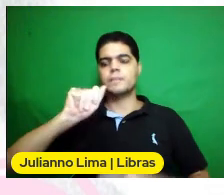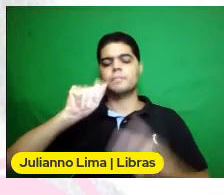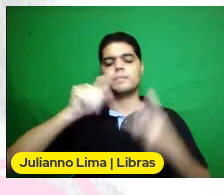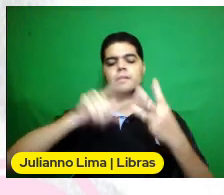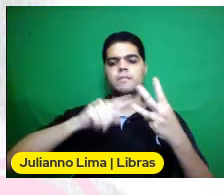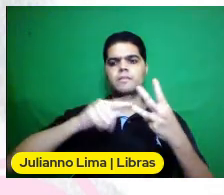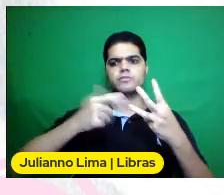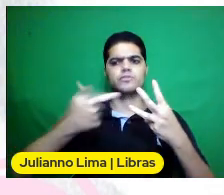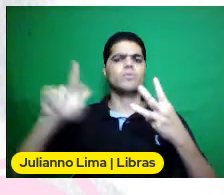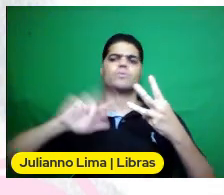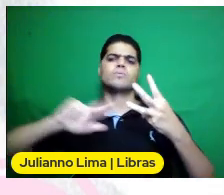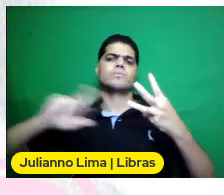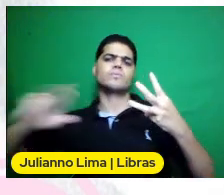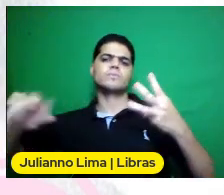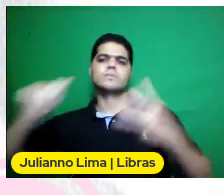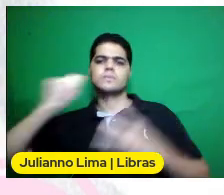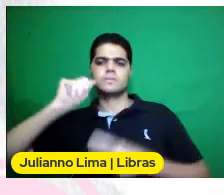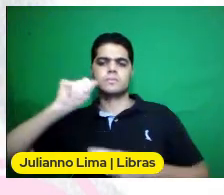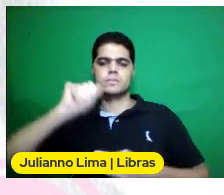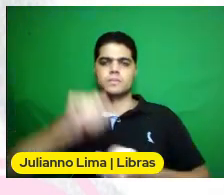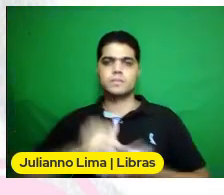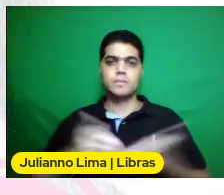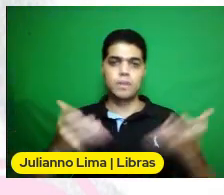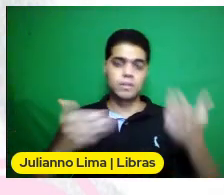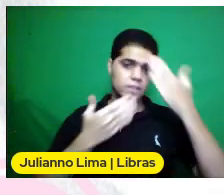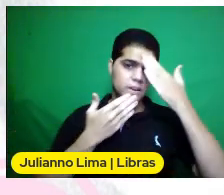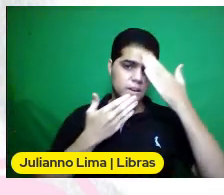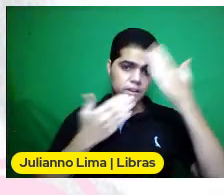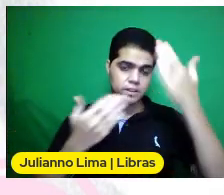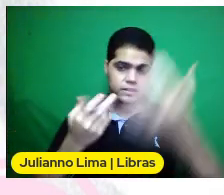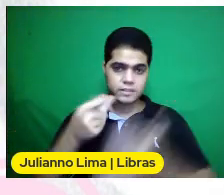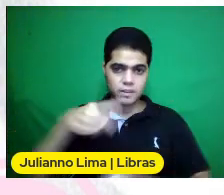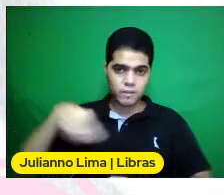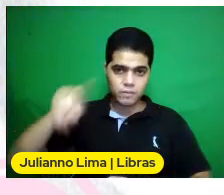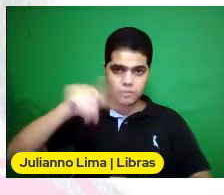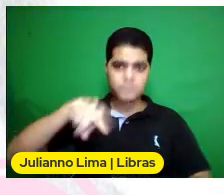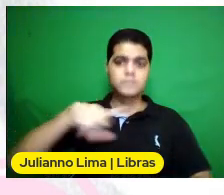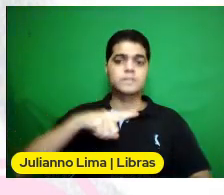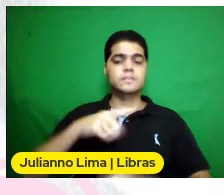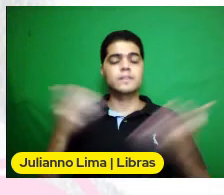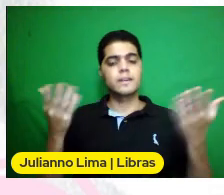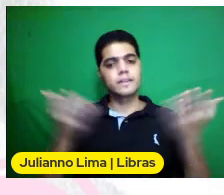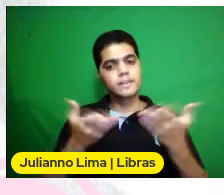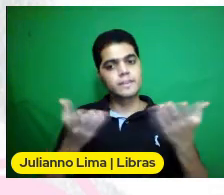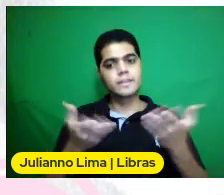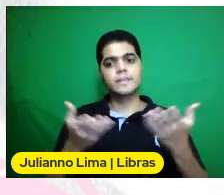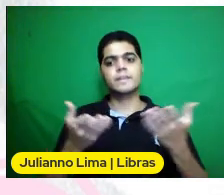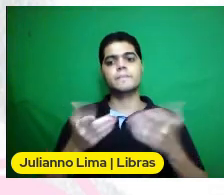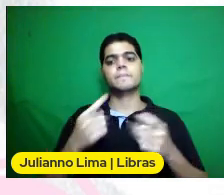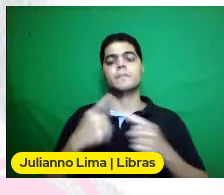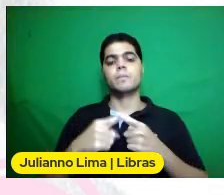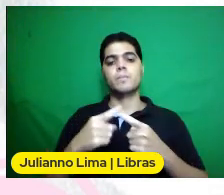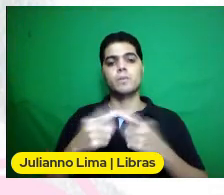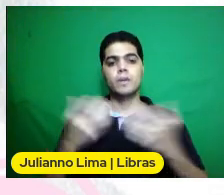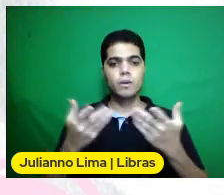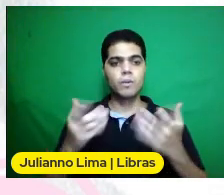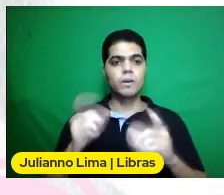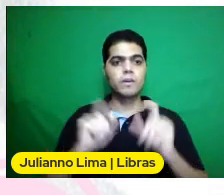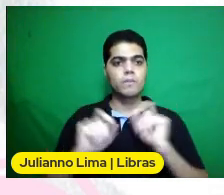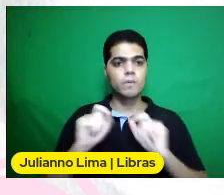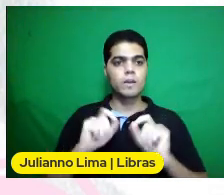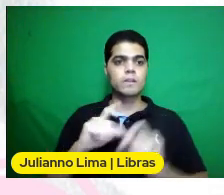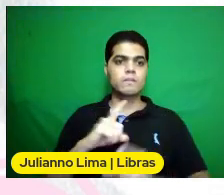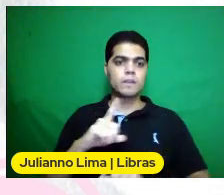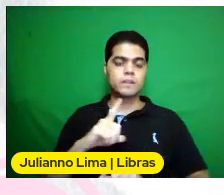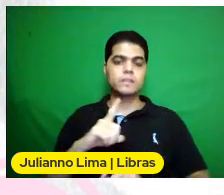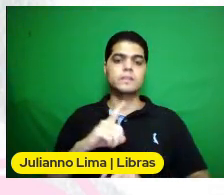gente, então, agradece muito o Michel e o Antônio, né? Porque certamente a gente vai agora compor